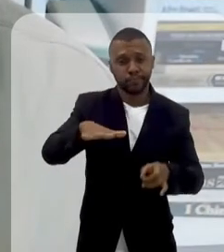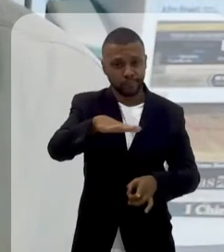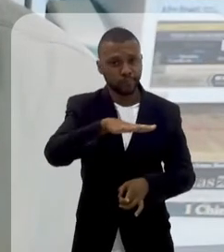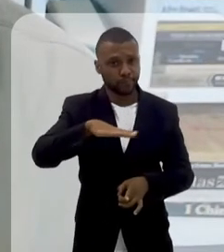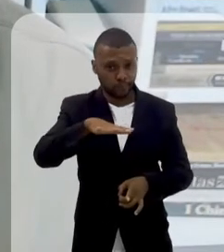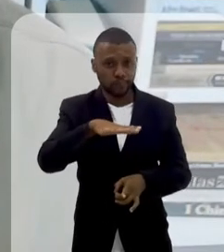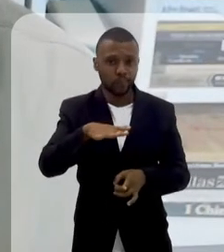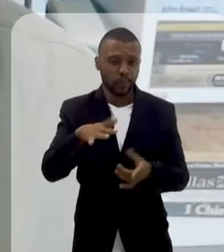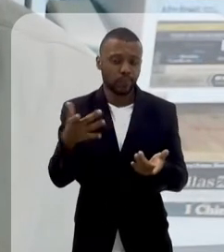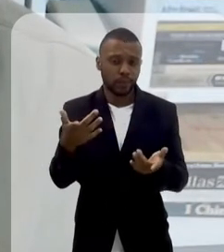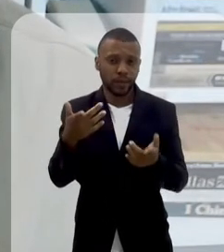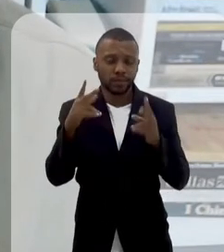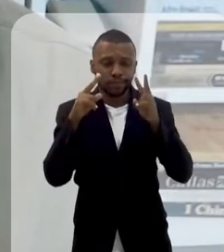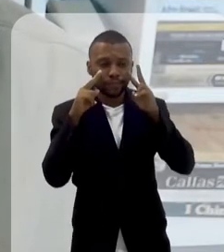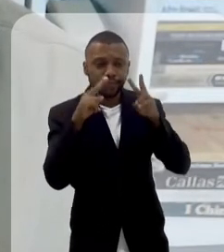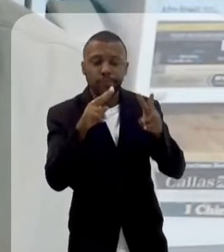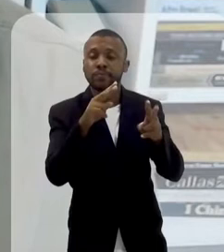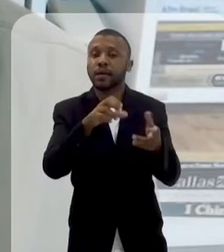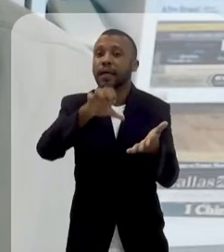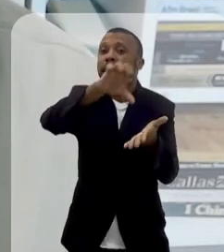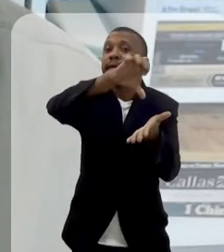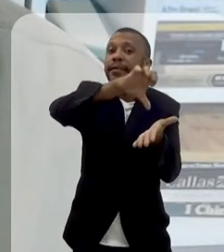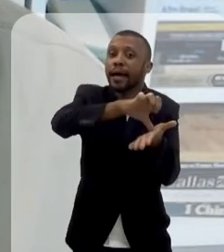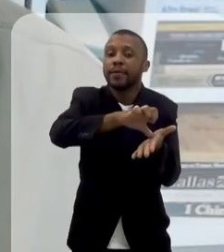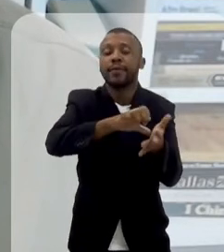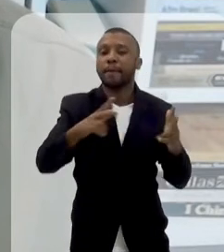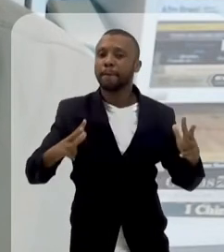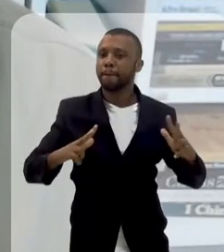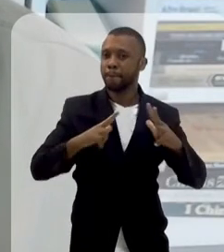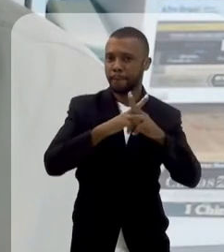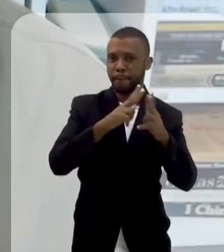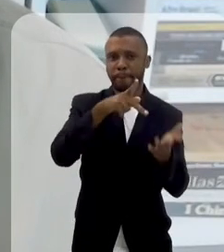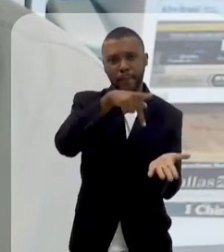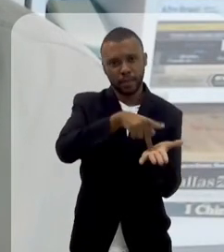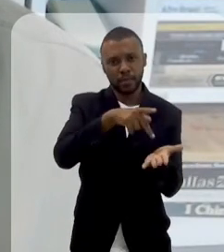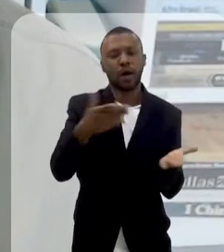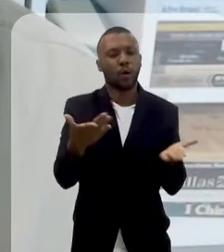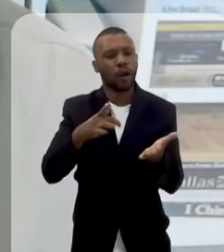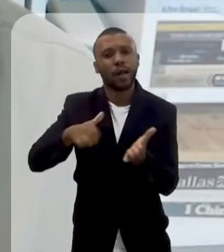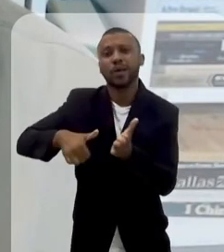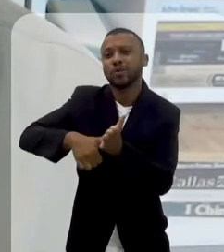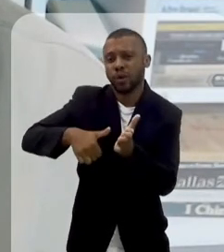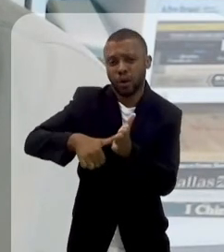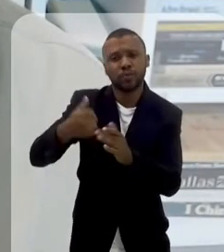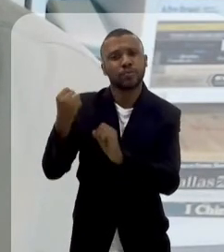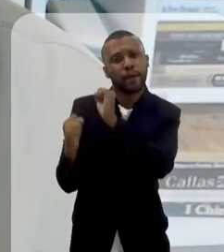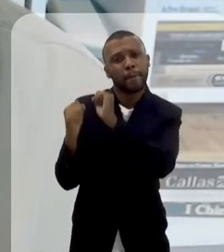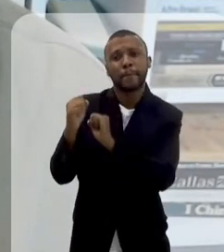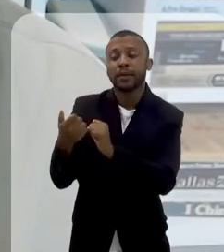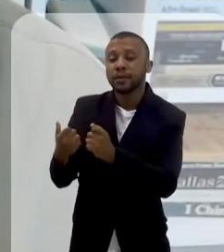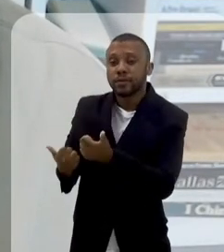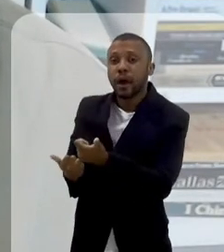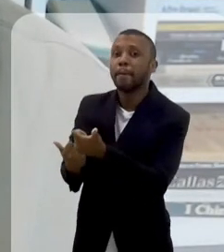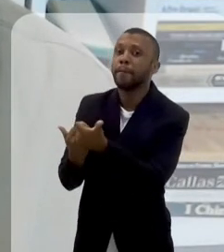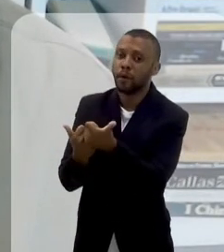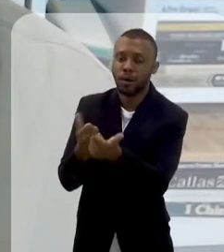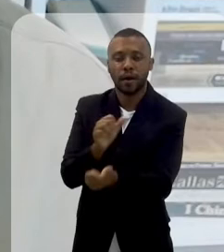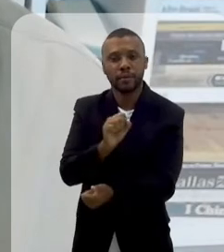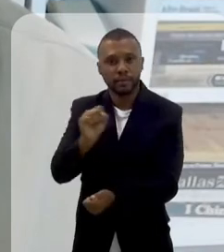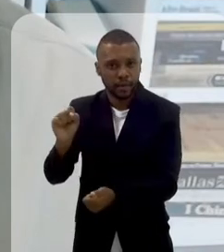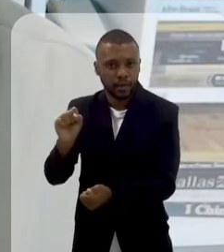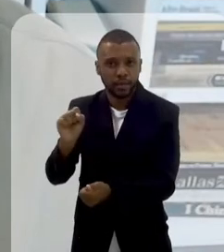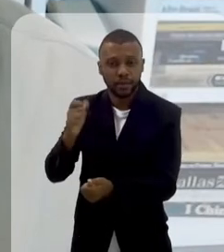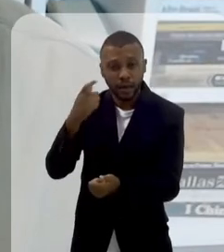International Theatre Institute, atualmente com sede em Paris. É agora sócio de uma empresa de artes cênicas do Rio de Janeiro, a Confraria